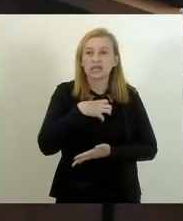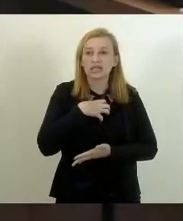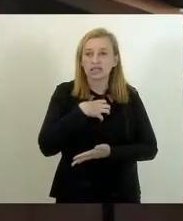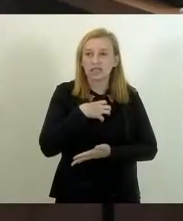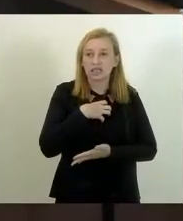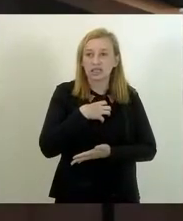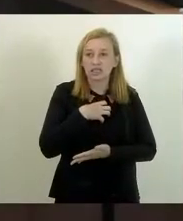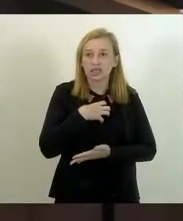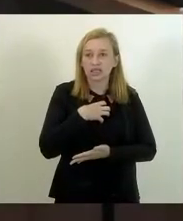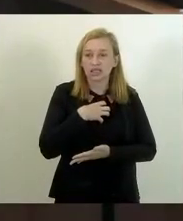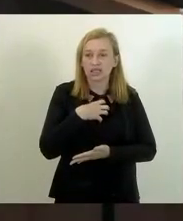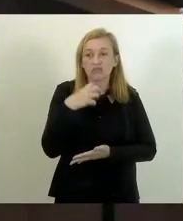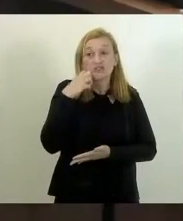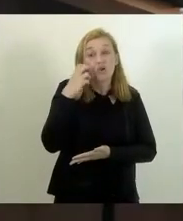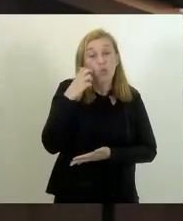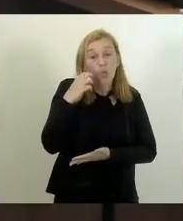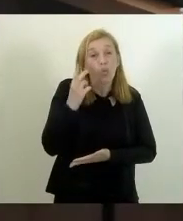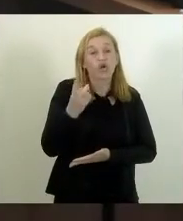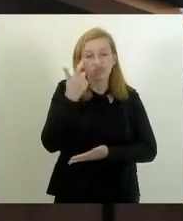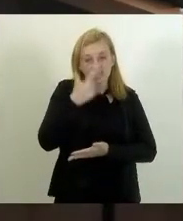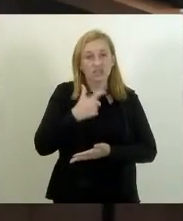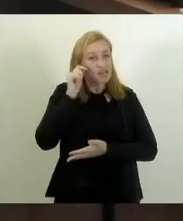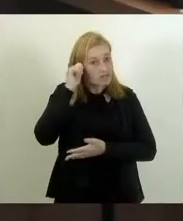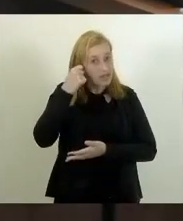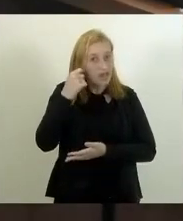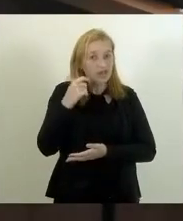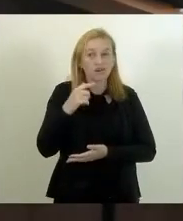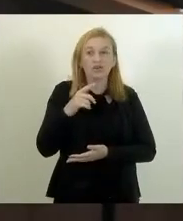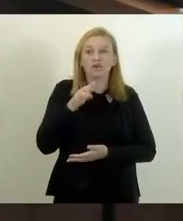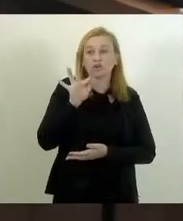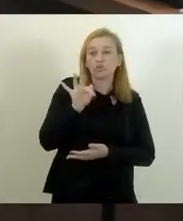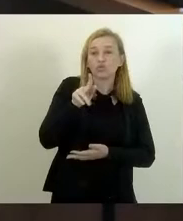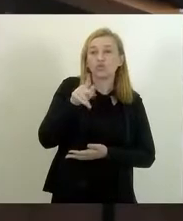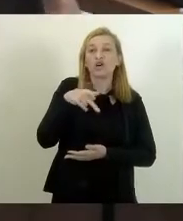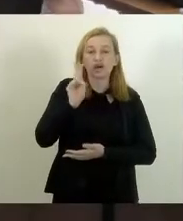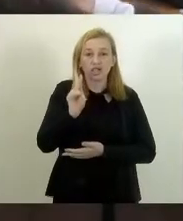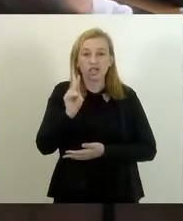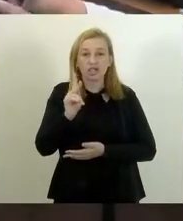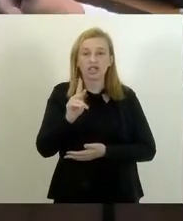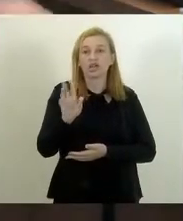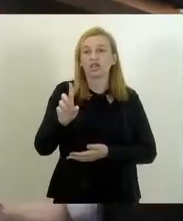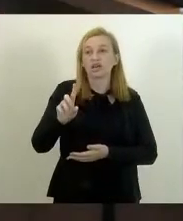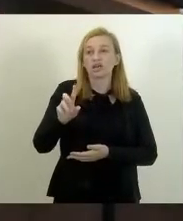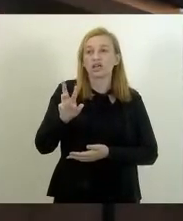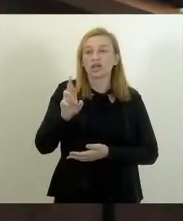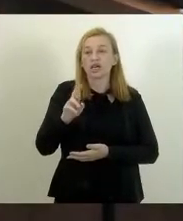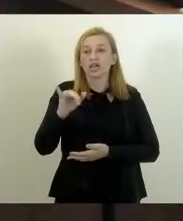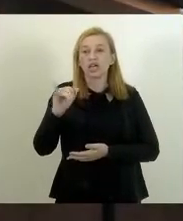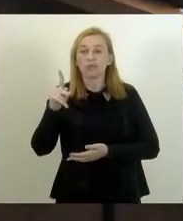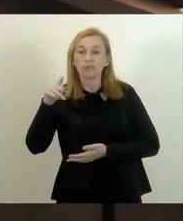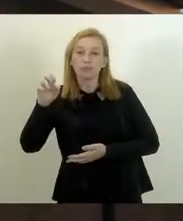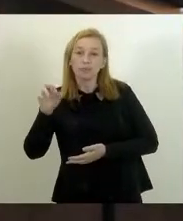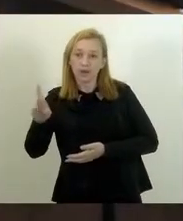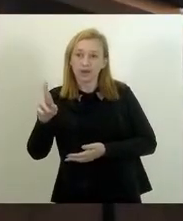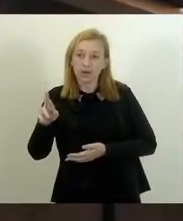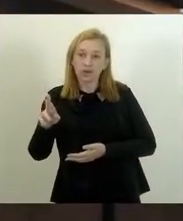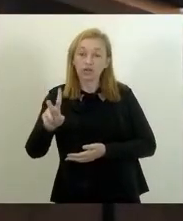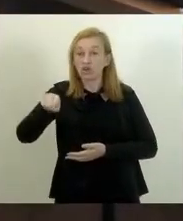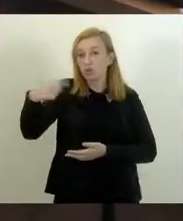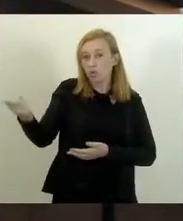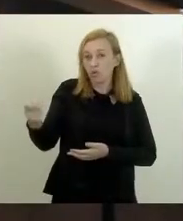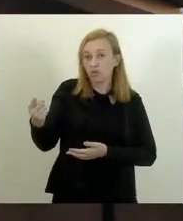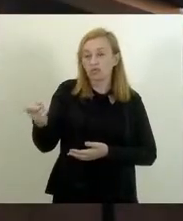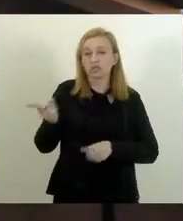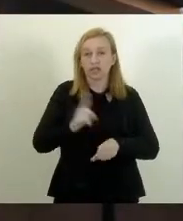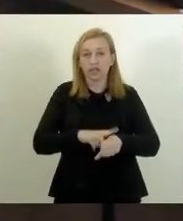criminalização das suas culturas, seja a expressão do funk, do hip-hop, como em outros tempos foi o samba. Então,